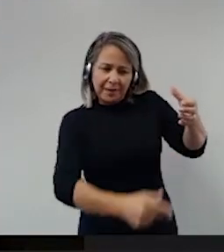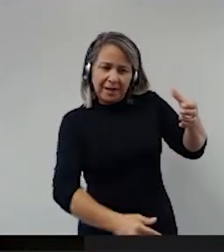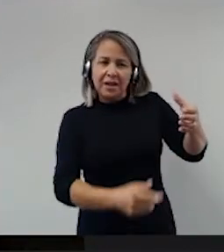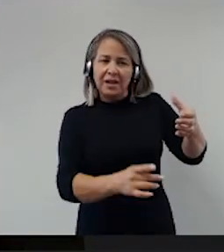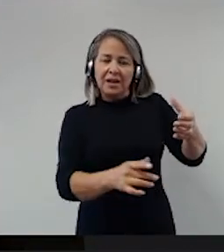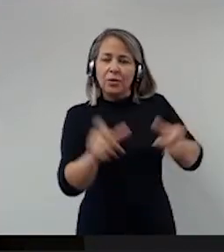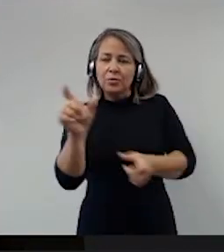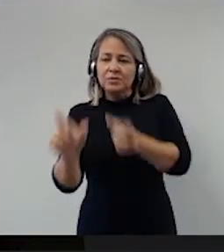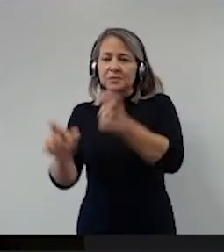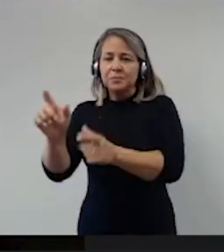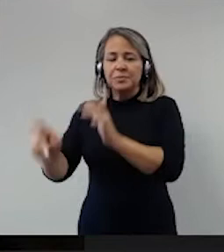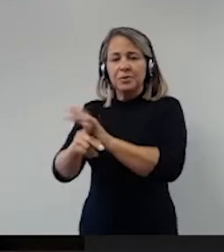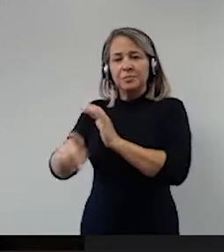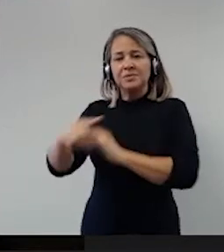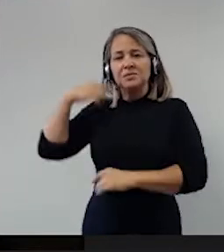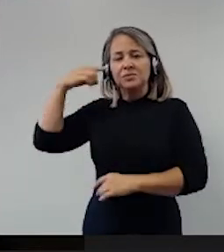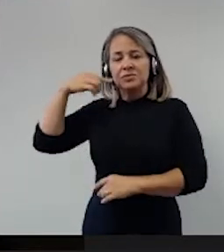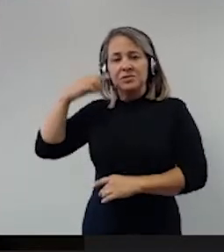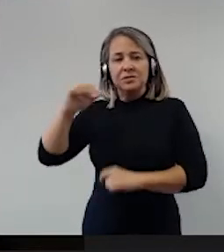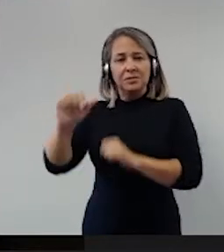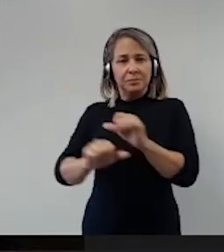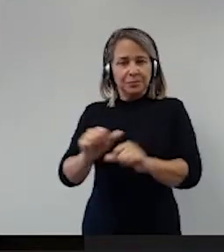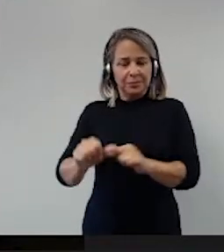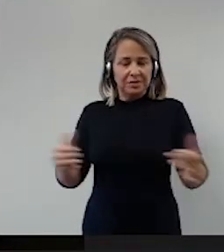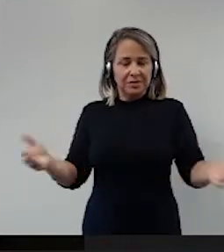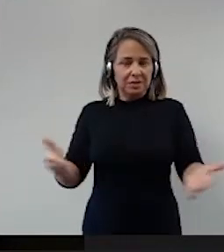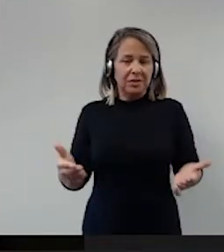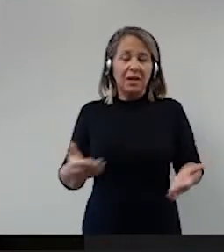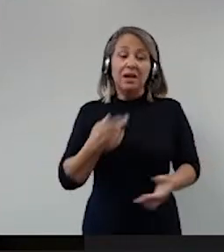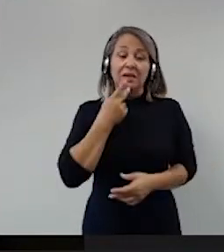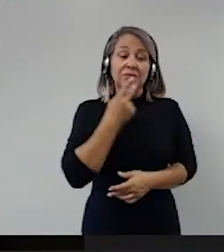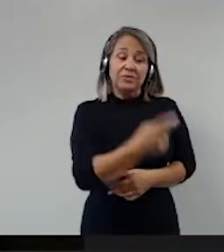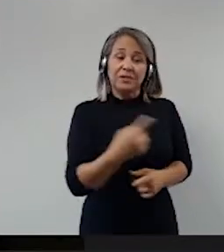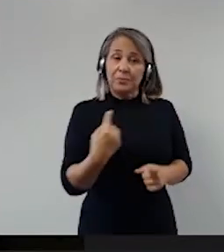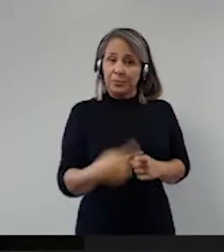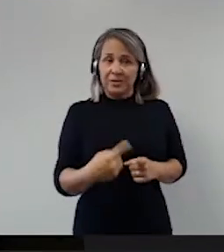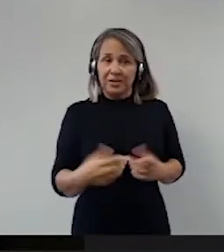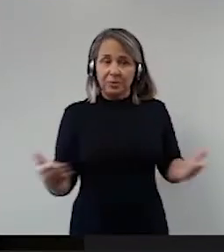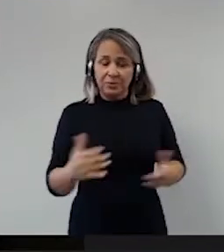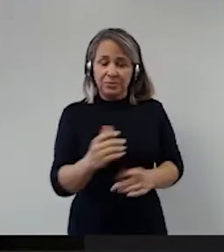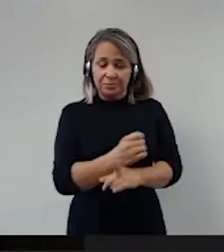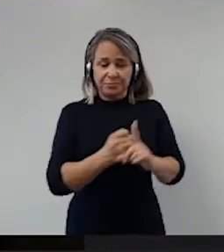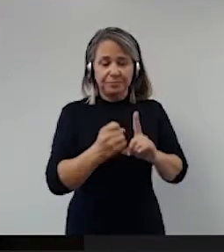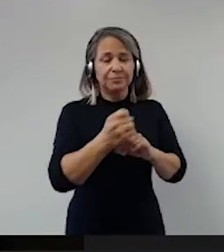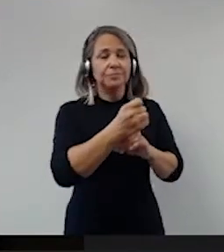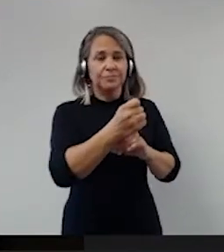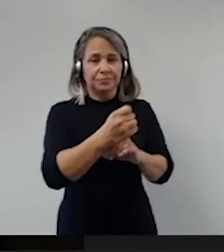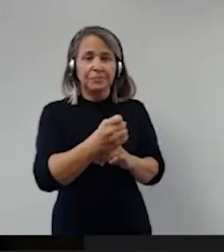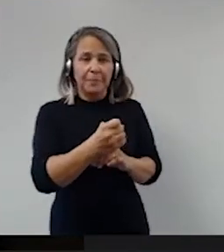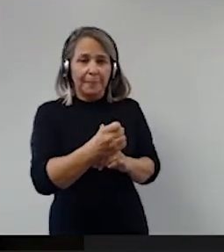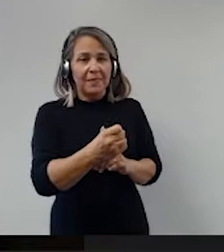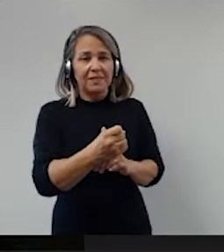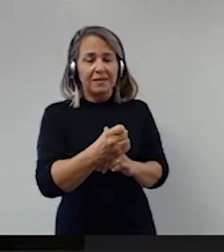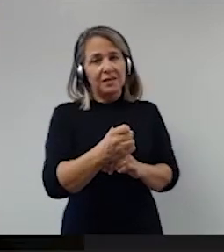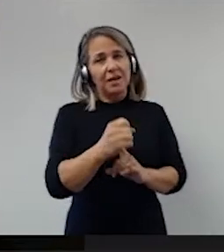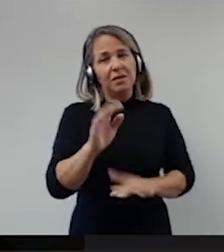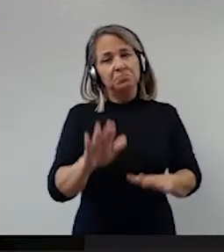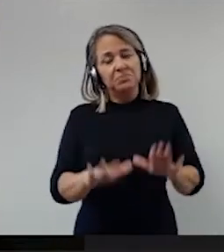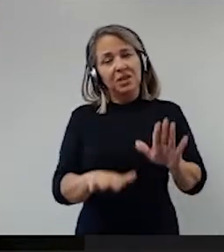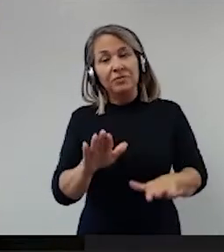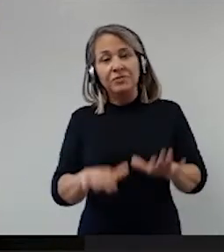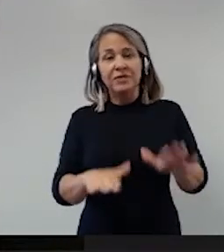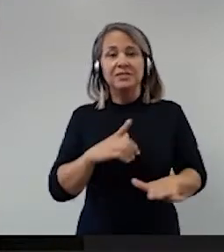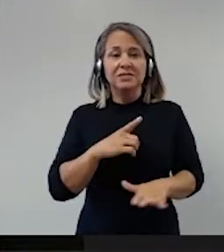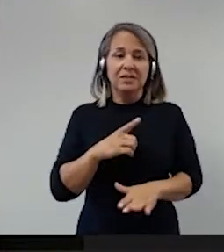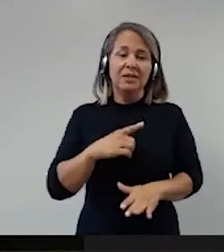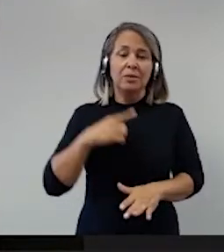características da advocacia que vem mudar? E eu falo isso porque a sociedade, ela talvez tenha